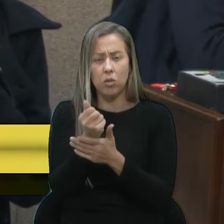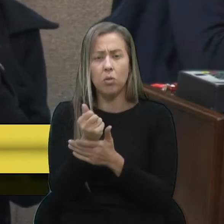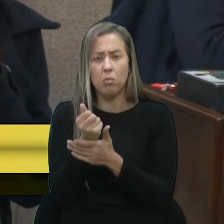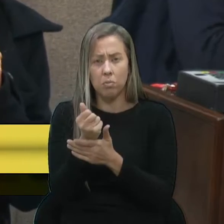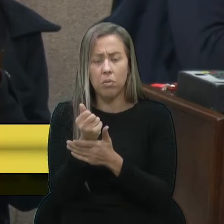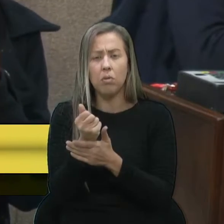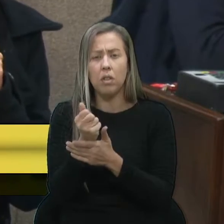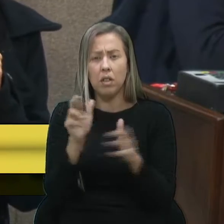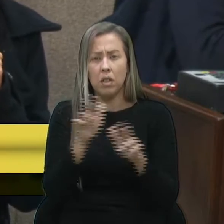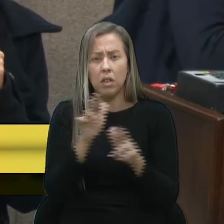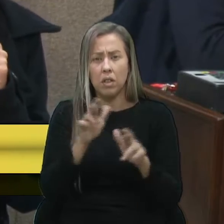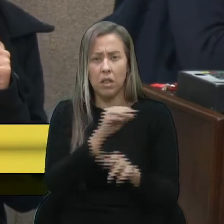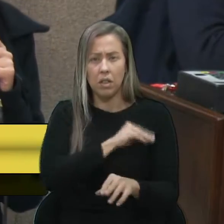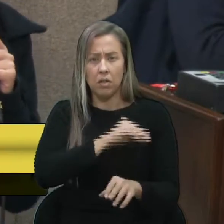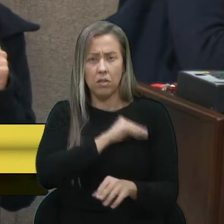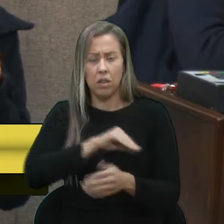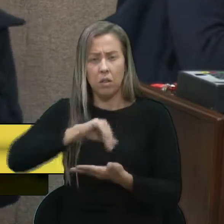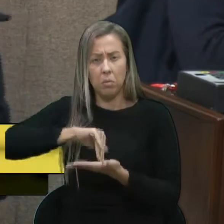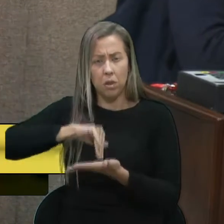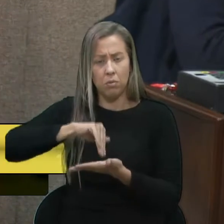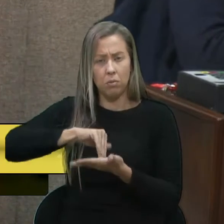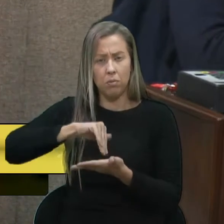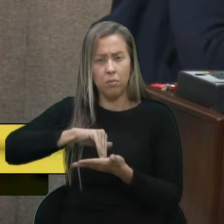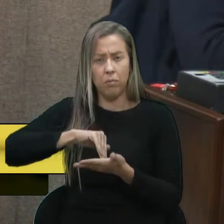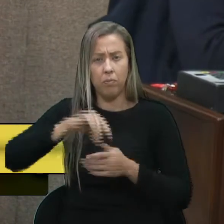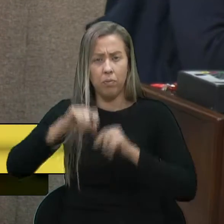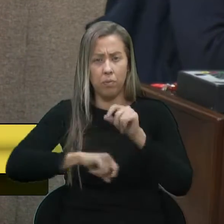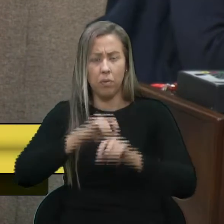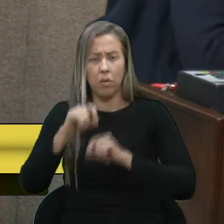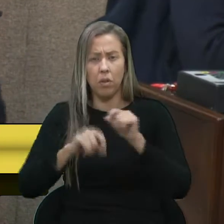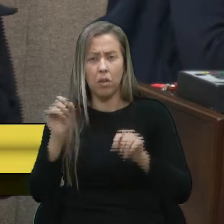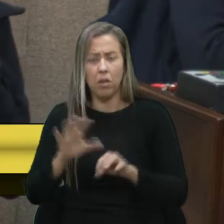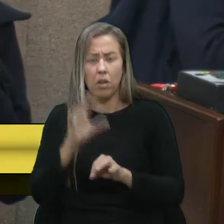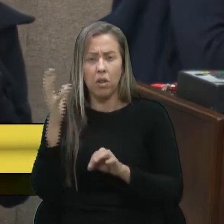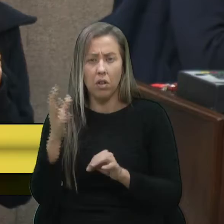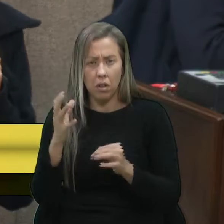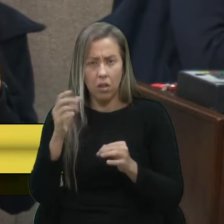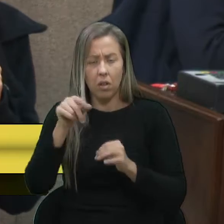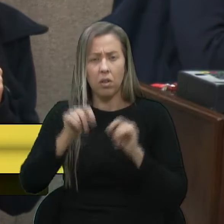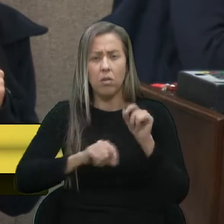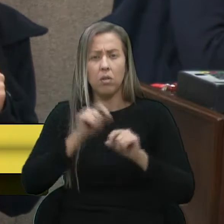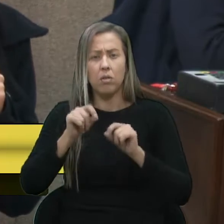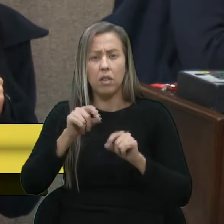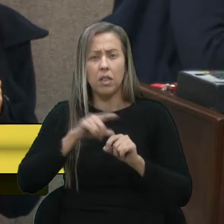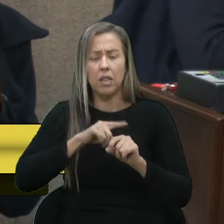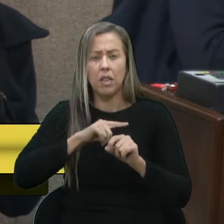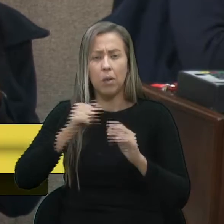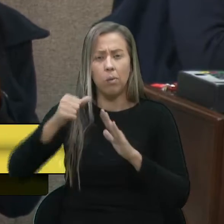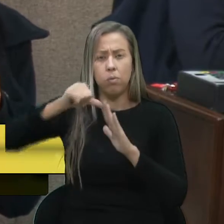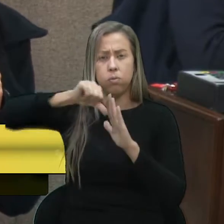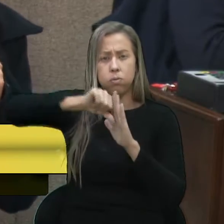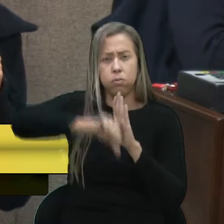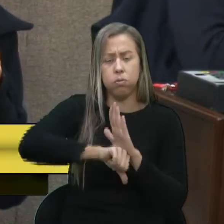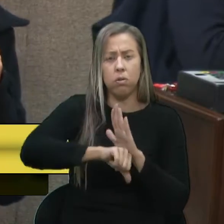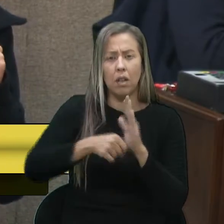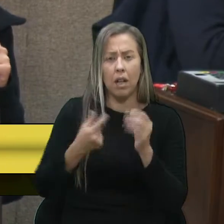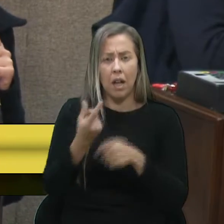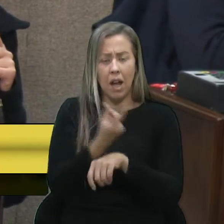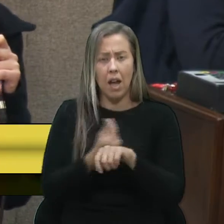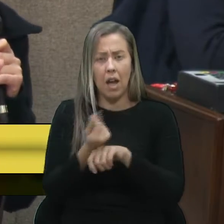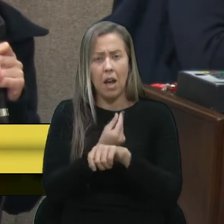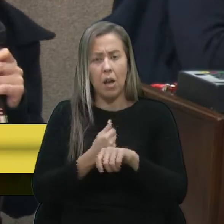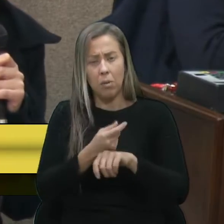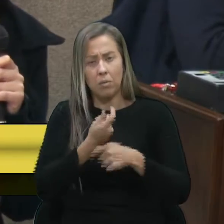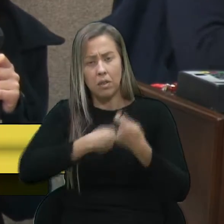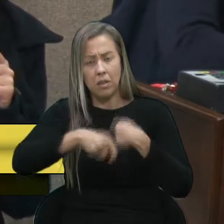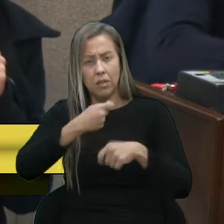em relação ao salário mínimo. E o que isso ocasiona? Isso ocasiona déficit na nossa economia, déficit nos